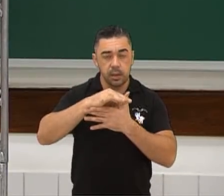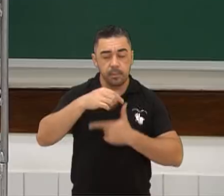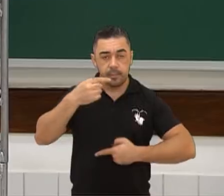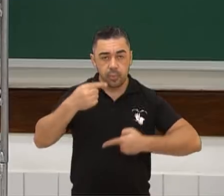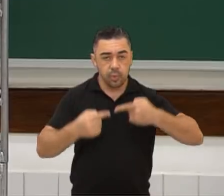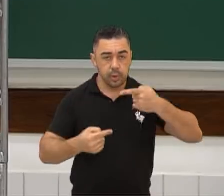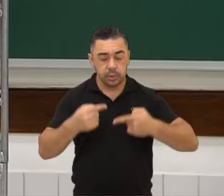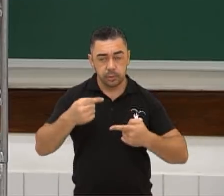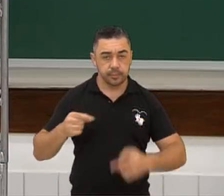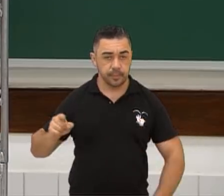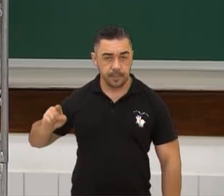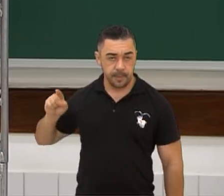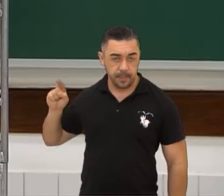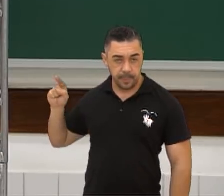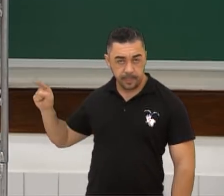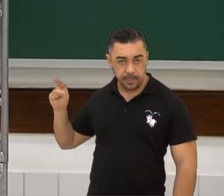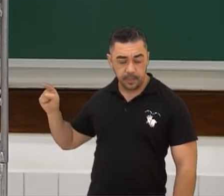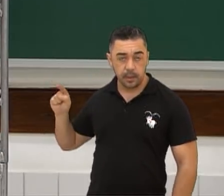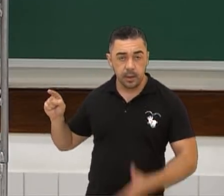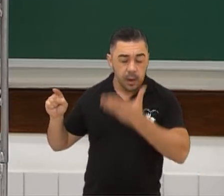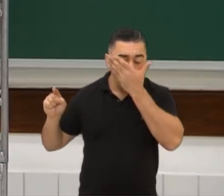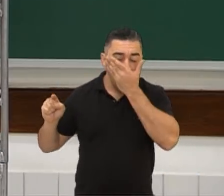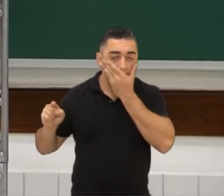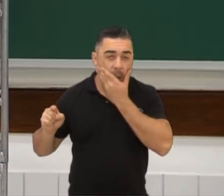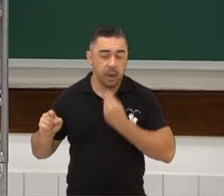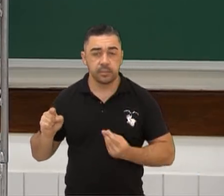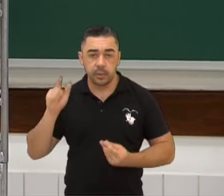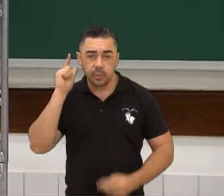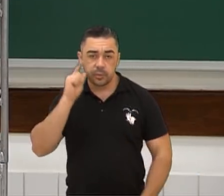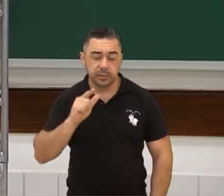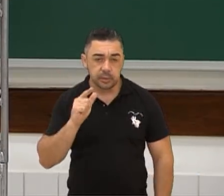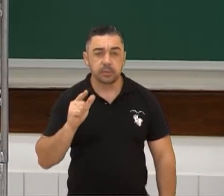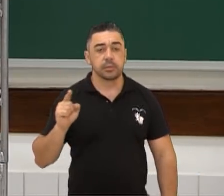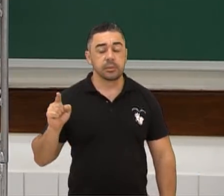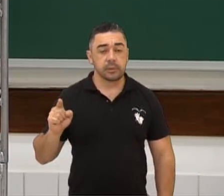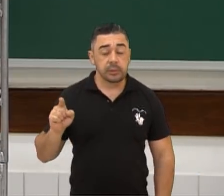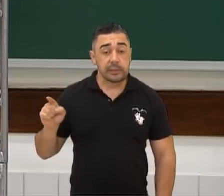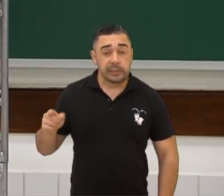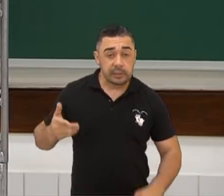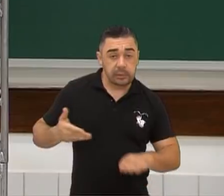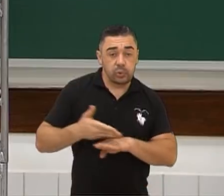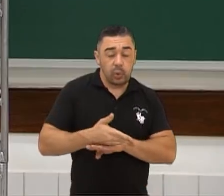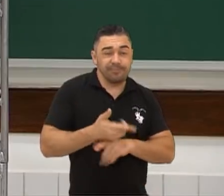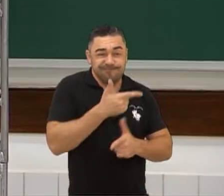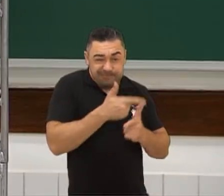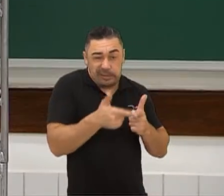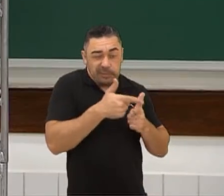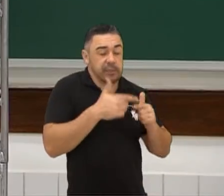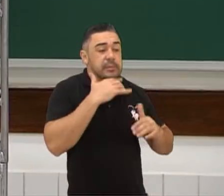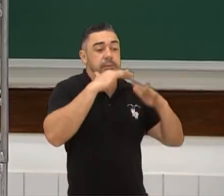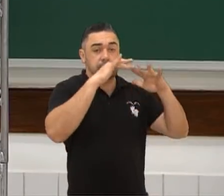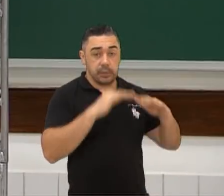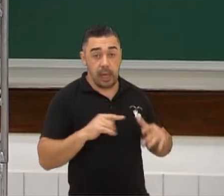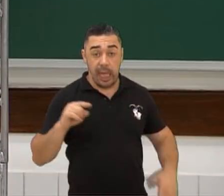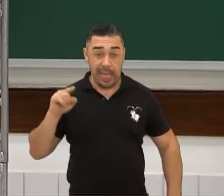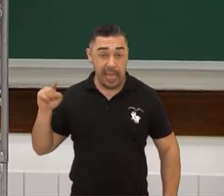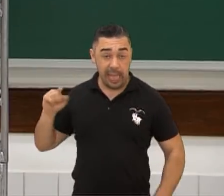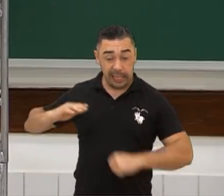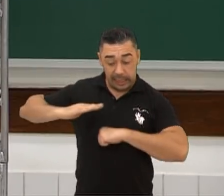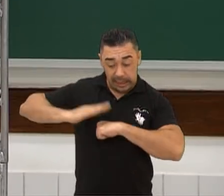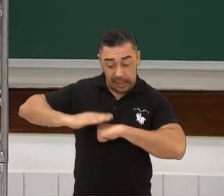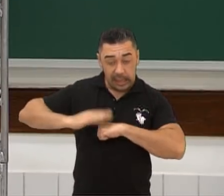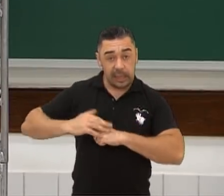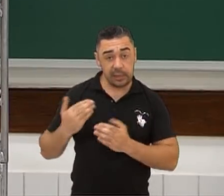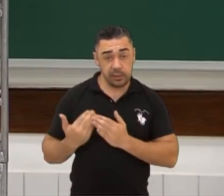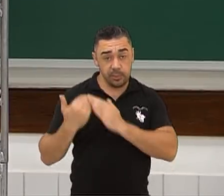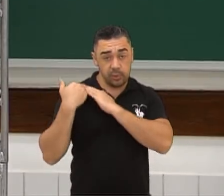Então, Mikhail Gorbachev, ele que herdou toda essa crise aí no seu início de governo e tinha, portanto, a missão de